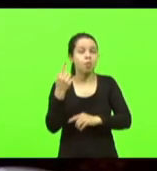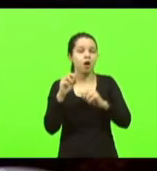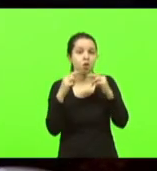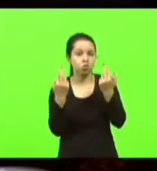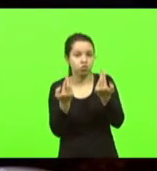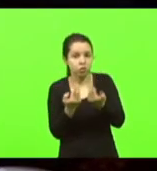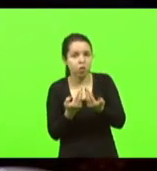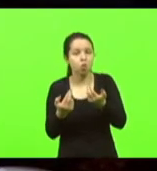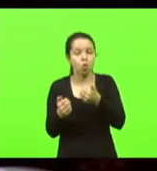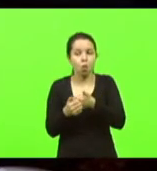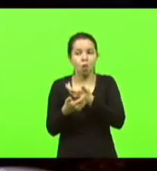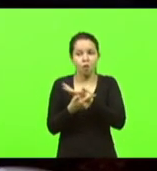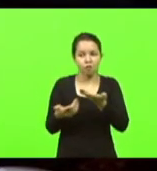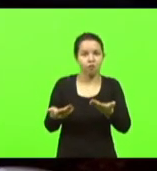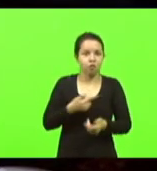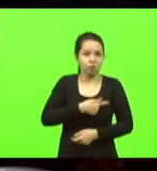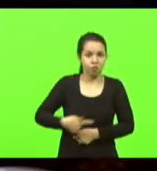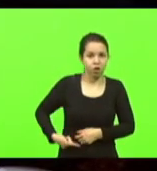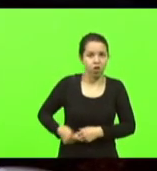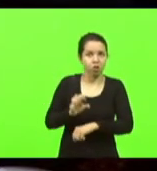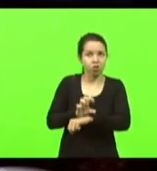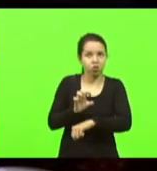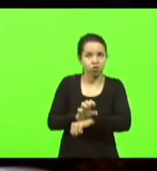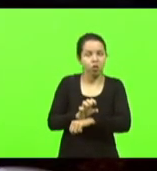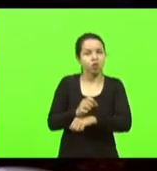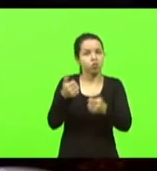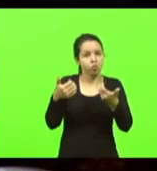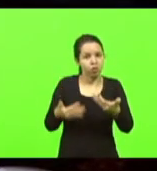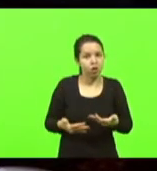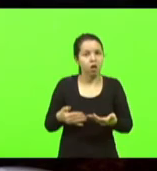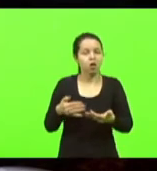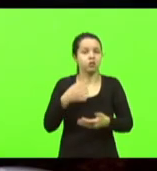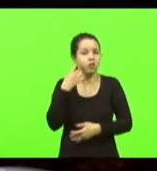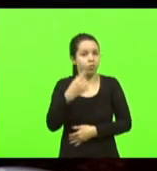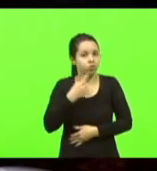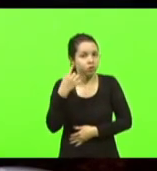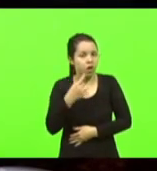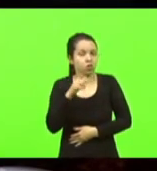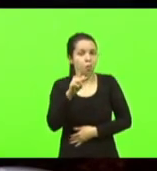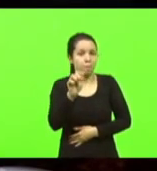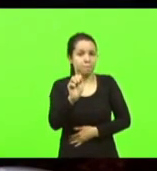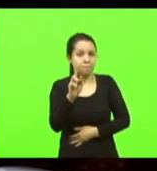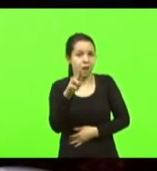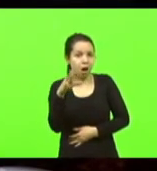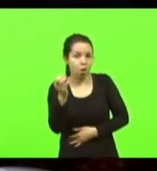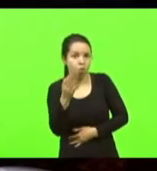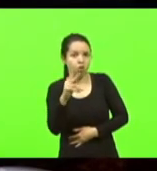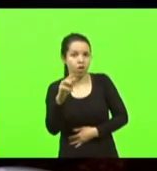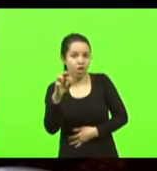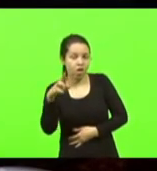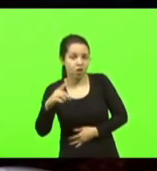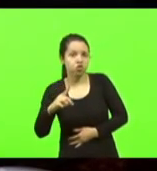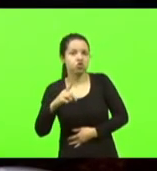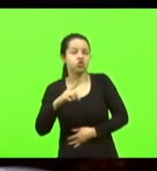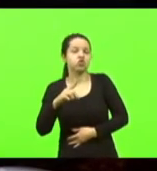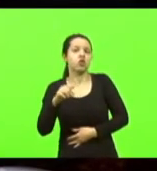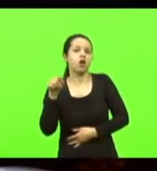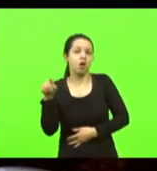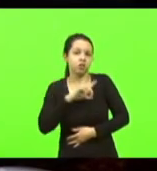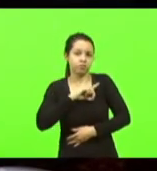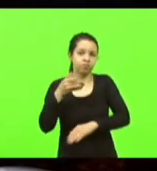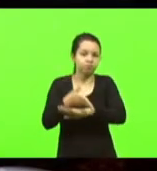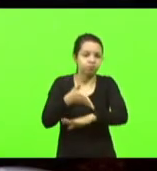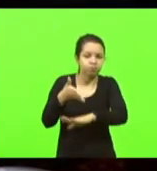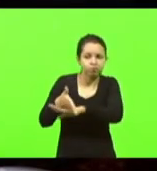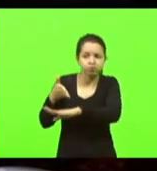estado tem que citar aqui o empenho do delegado Paulo queixo que sempre teve interagindo com os 40 deputados dessa